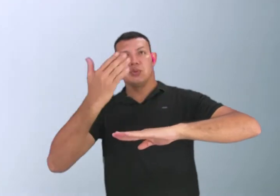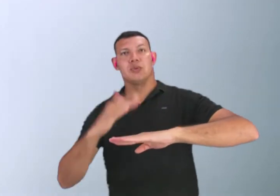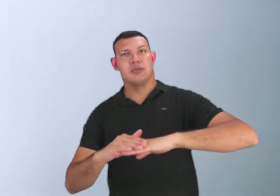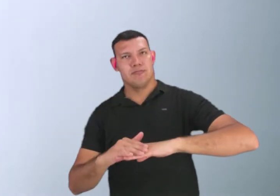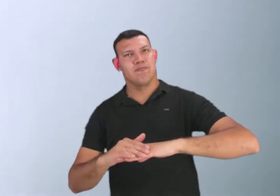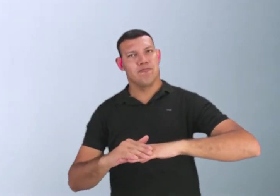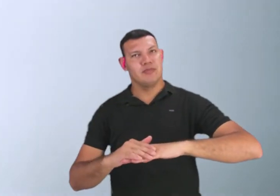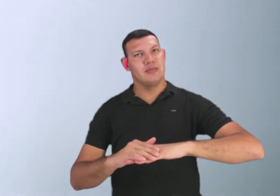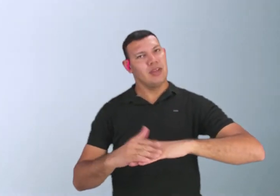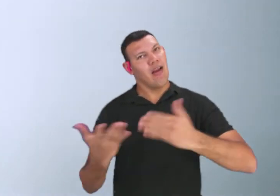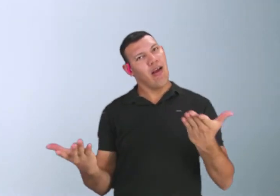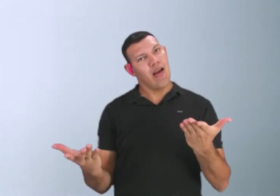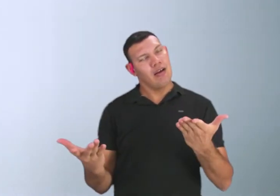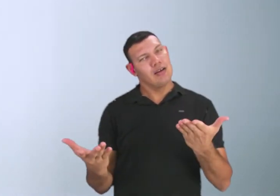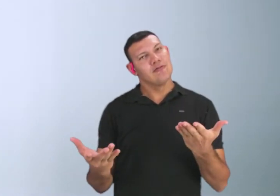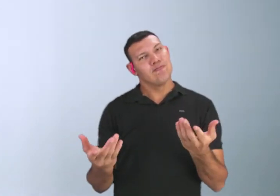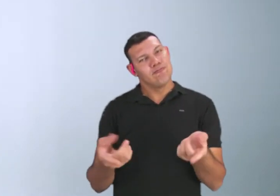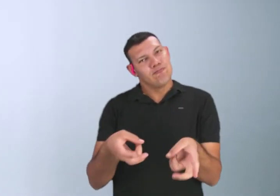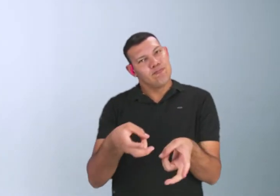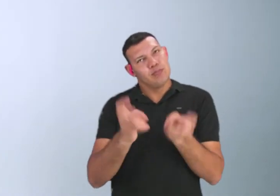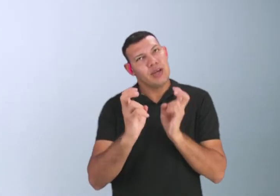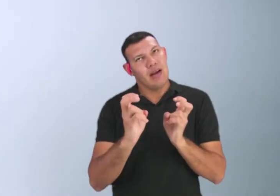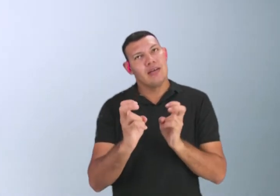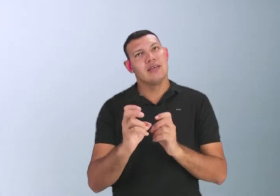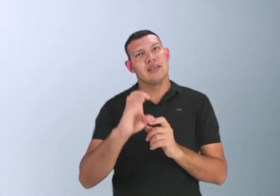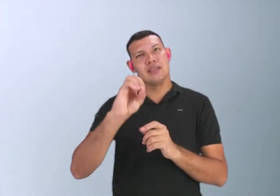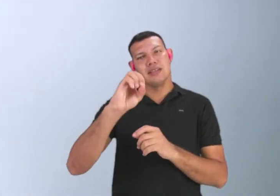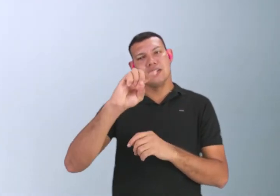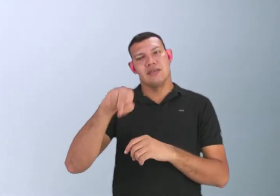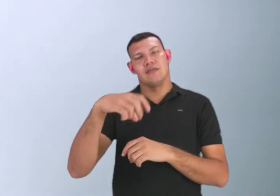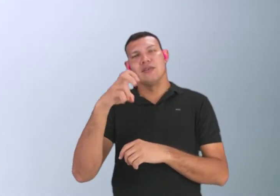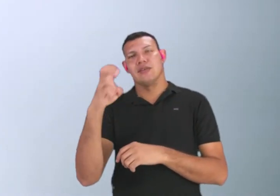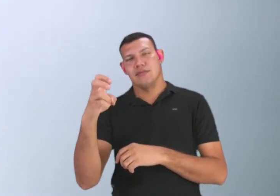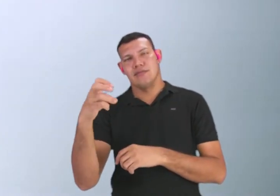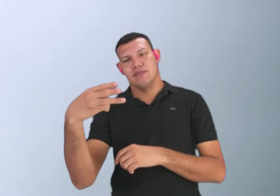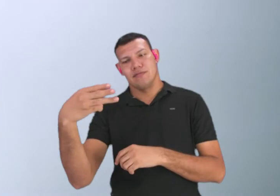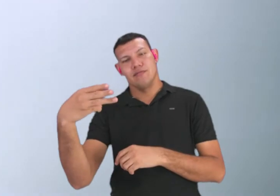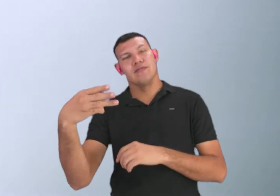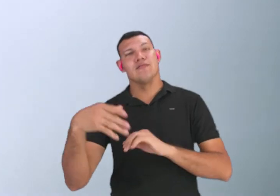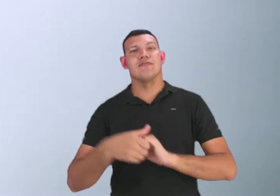0,3 atm. Então, aumentou a altura, nesse caso, a pressão diminuiu.